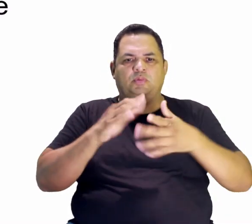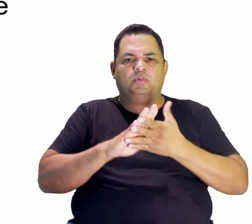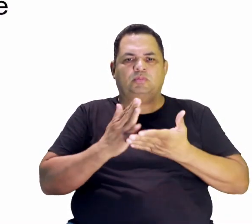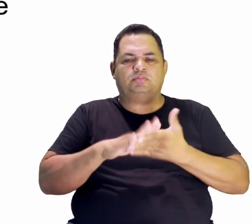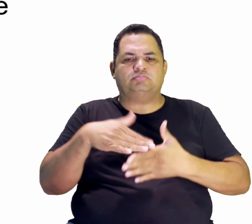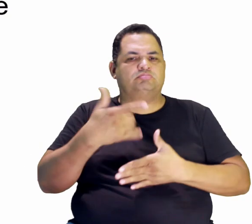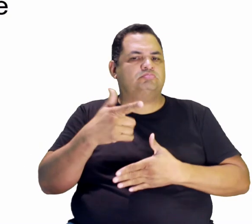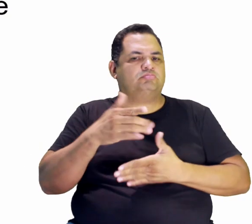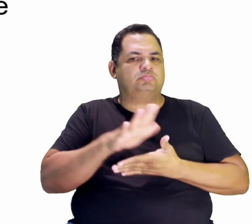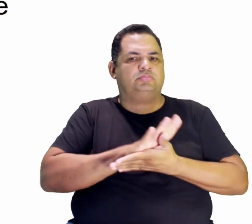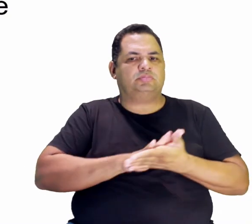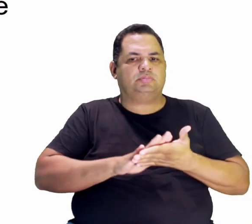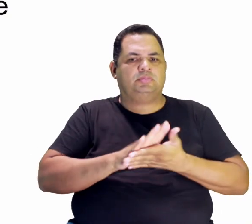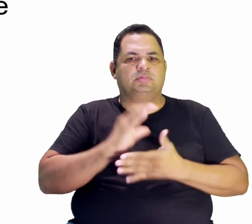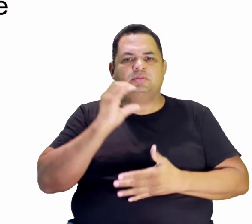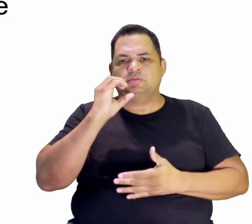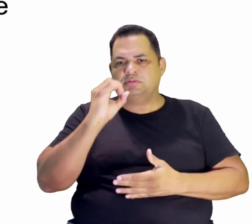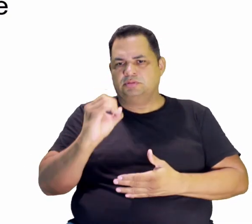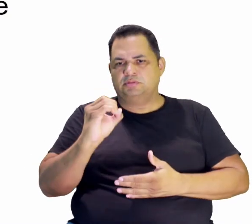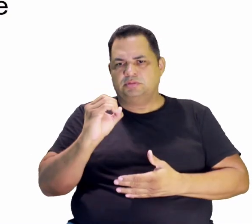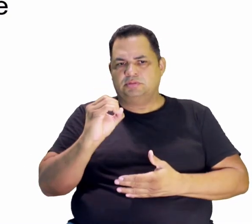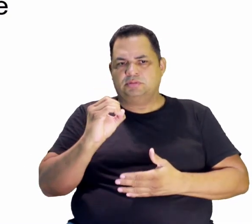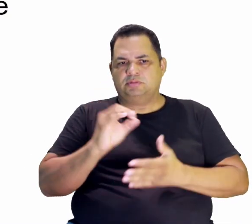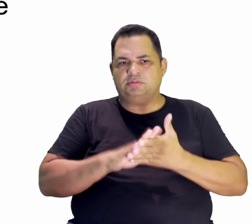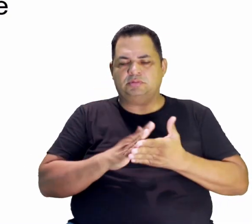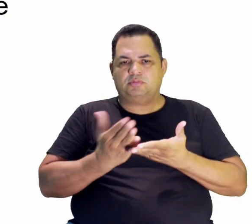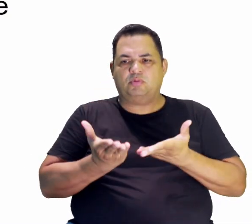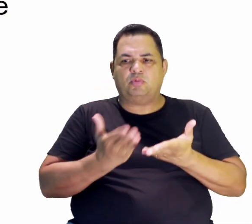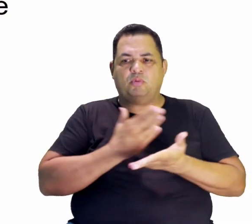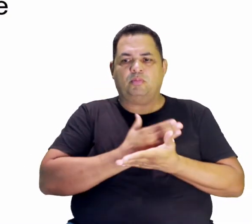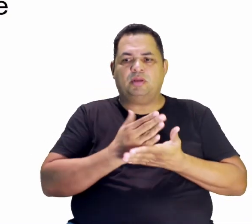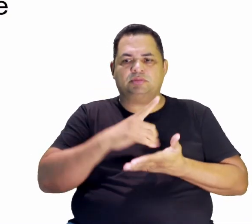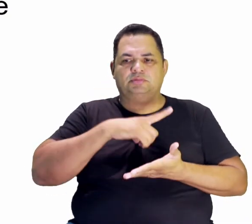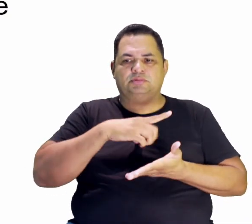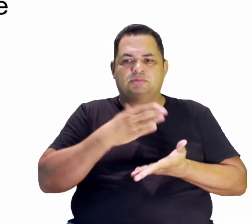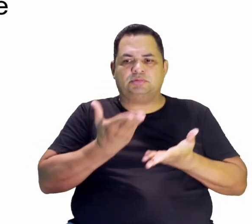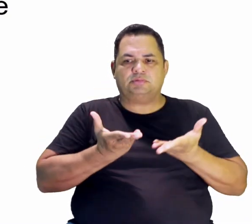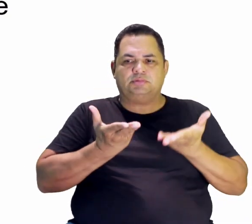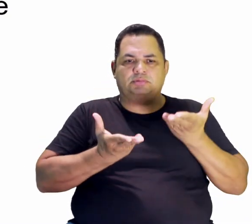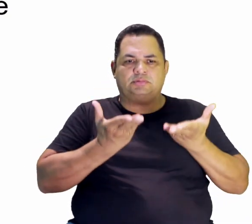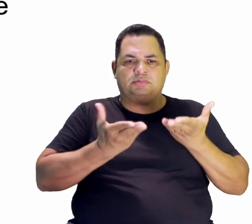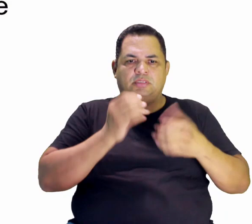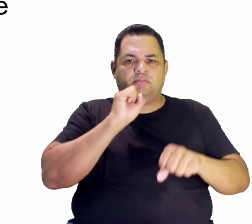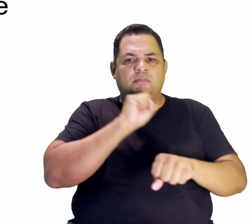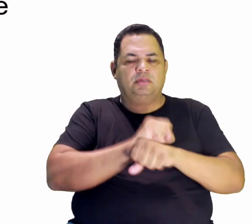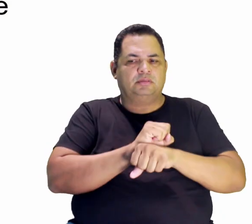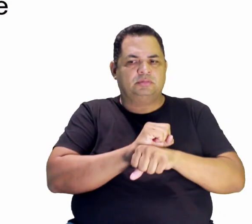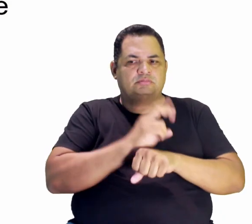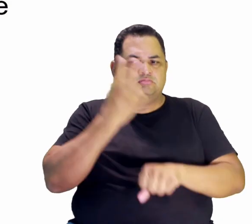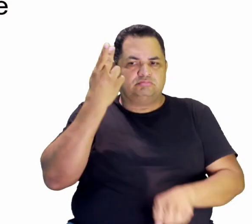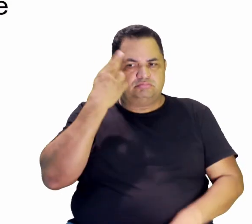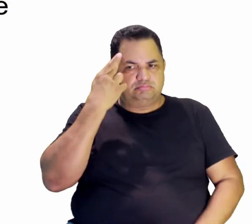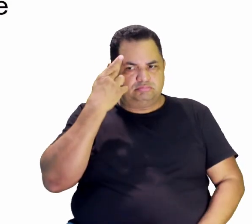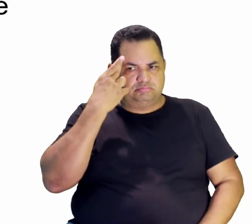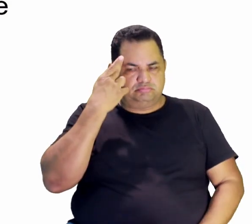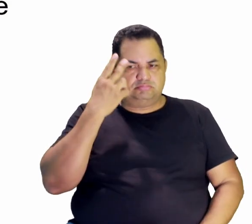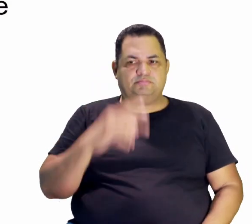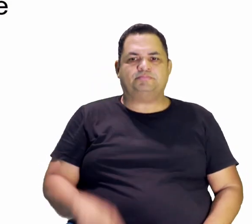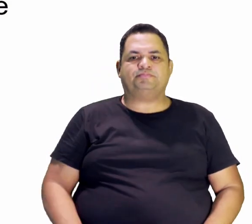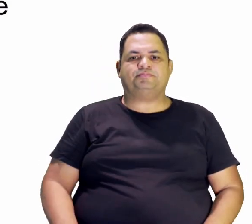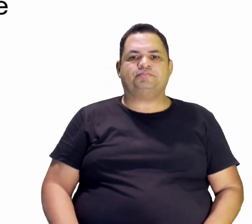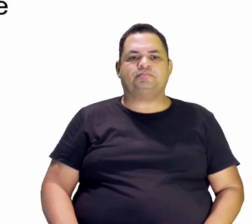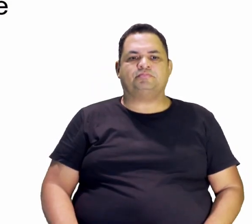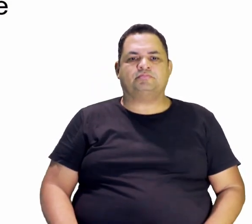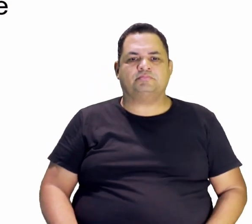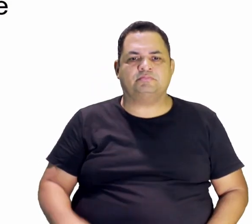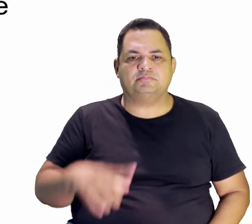ser nula. A partir do momento que for nula, entra em equilíbrio. Esse equilíbrio pode ser em repouso, normalmente está parado, continua parado. Mesmo